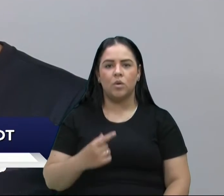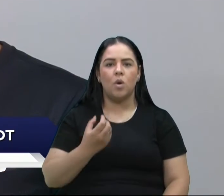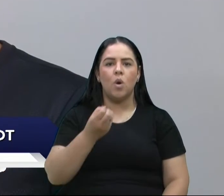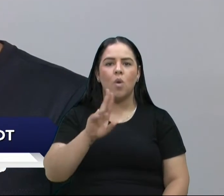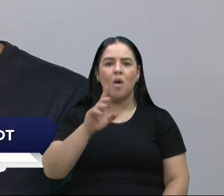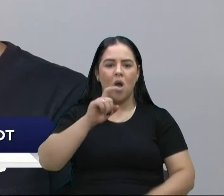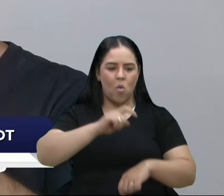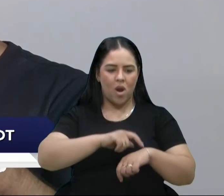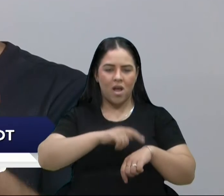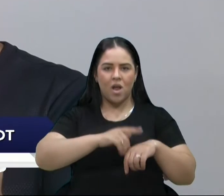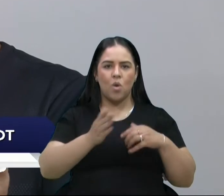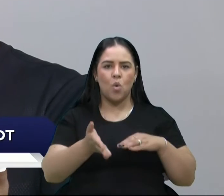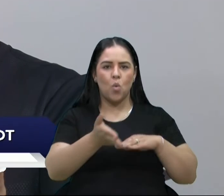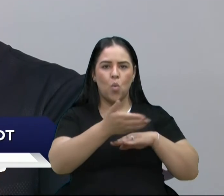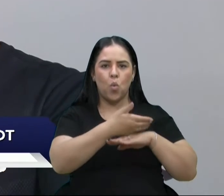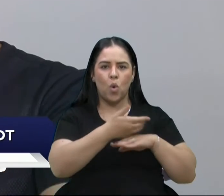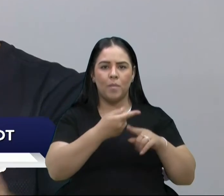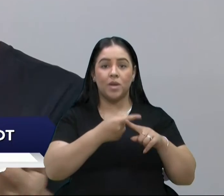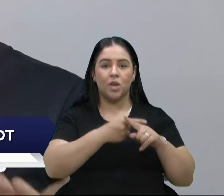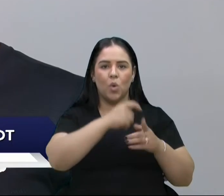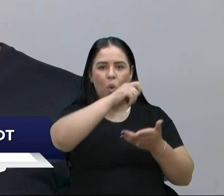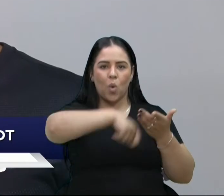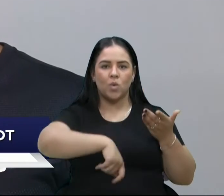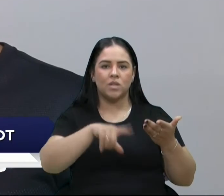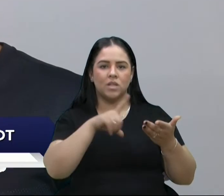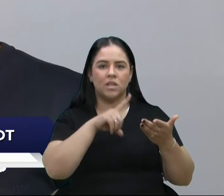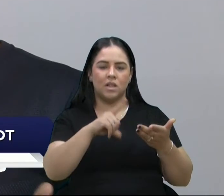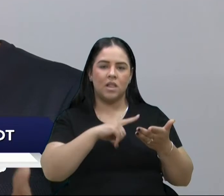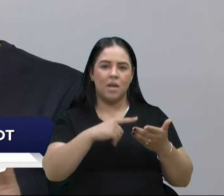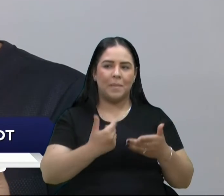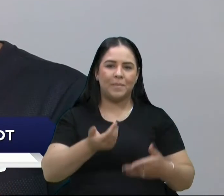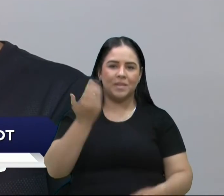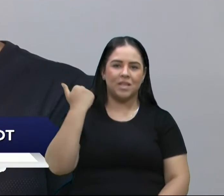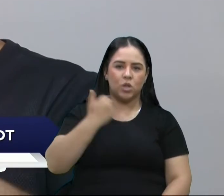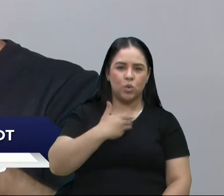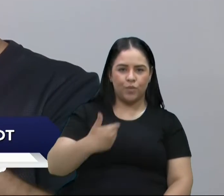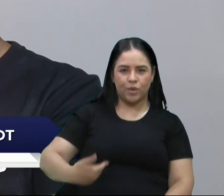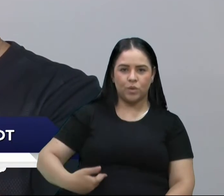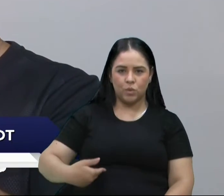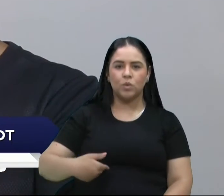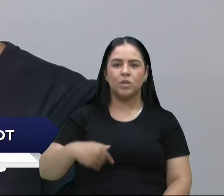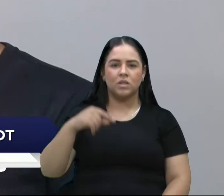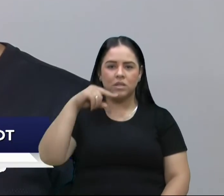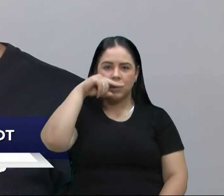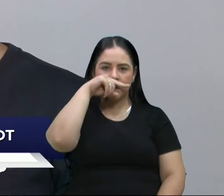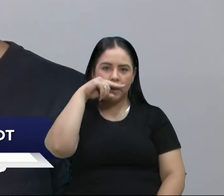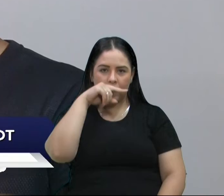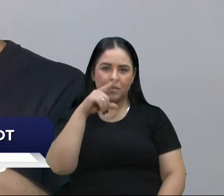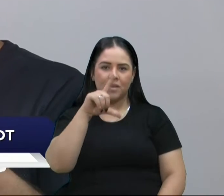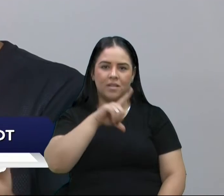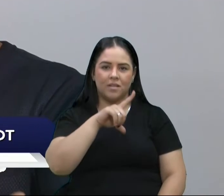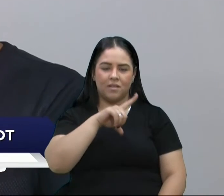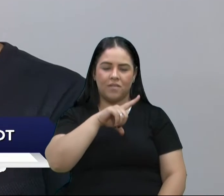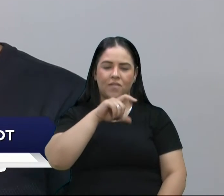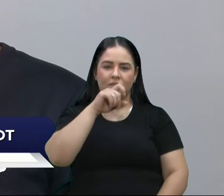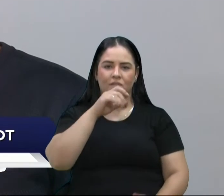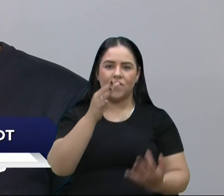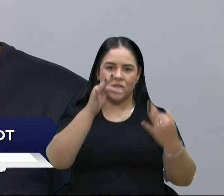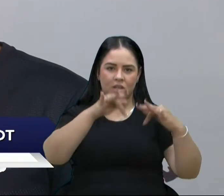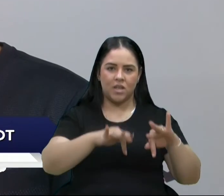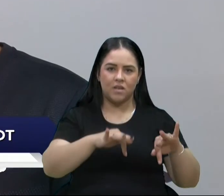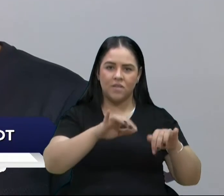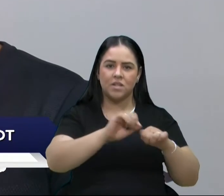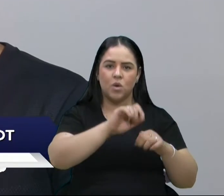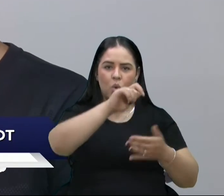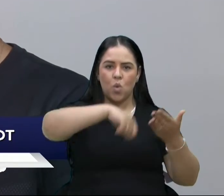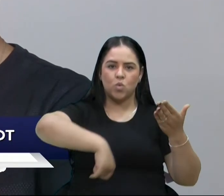médico é insuficiente, porque hoje o concurso de médicos feito lá no governo Sartori para tentar encerrar uma greve histórica foi feito com concurso de